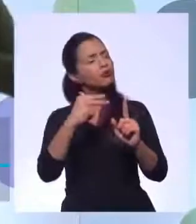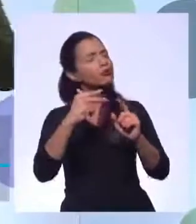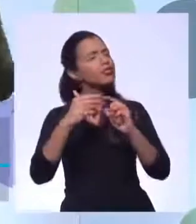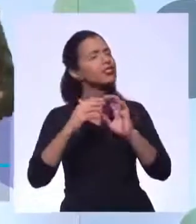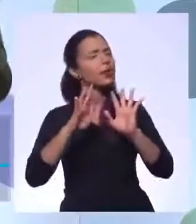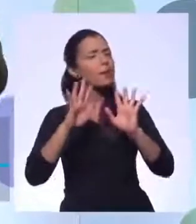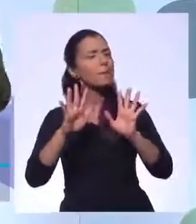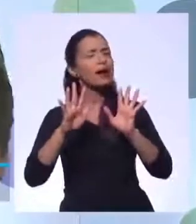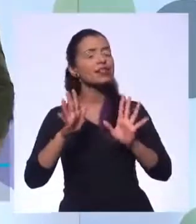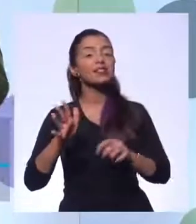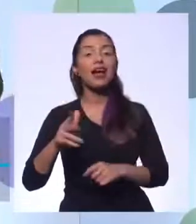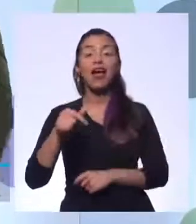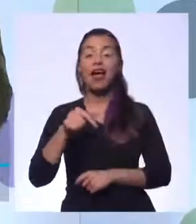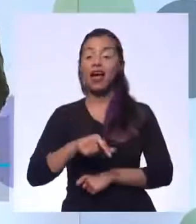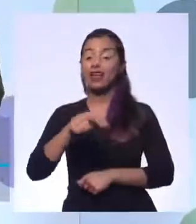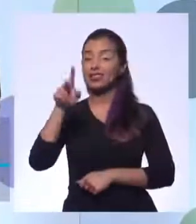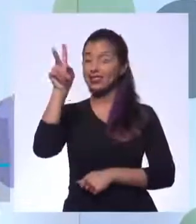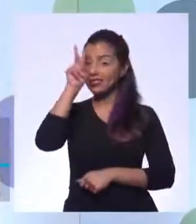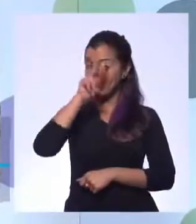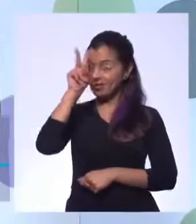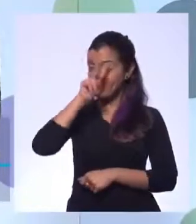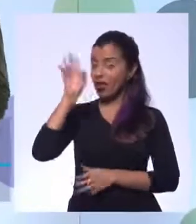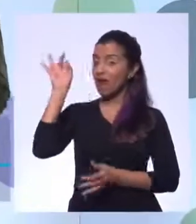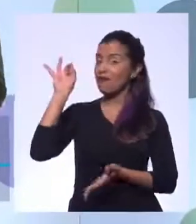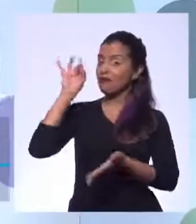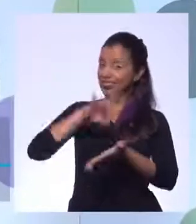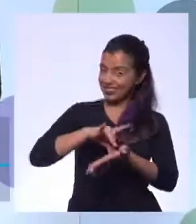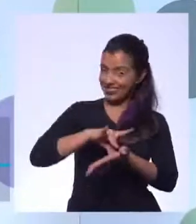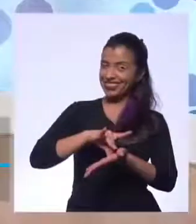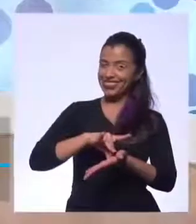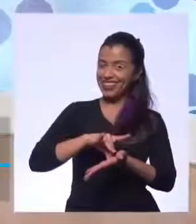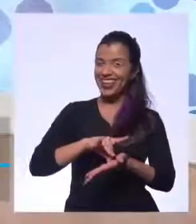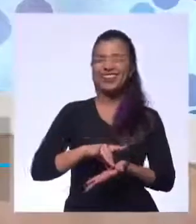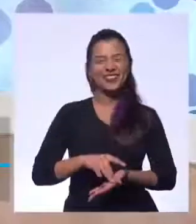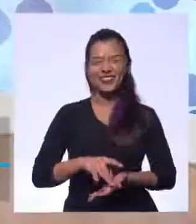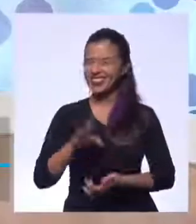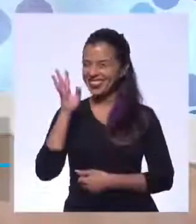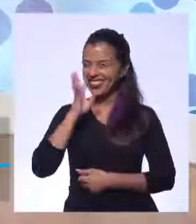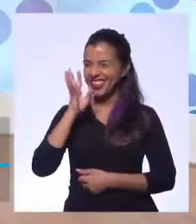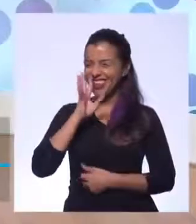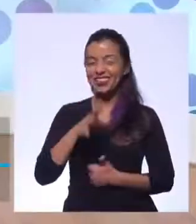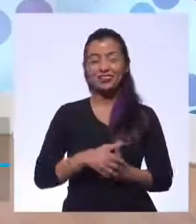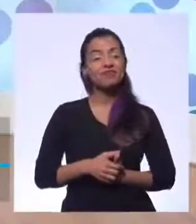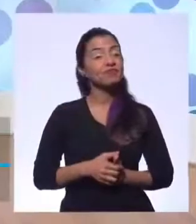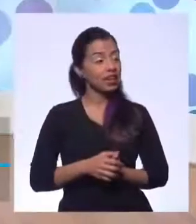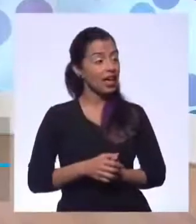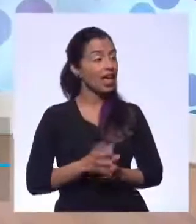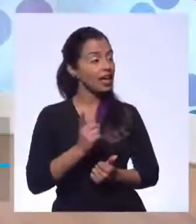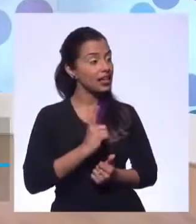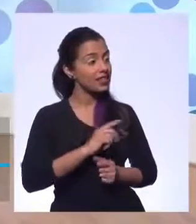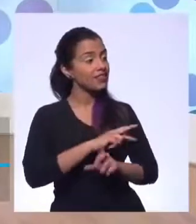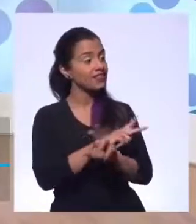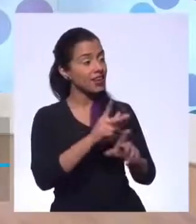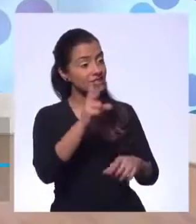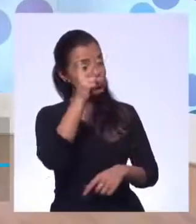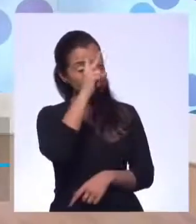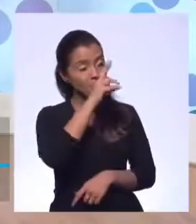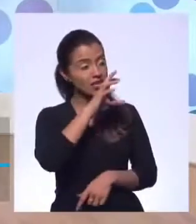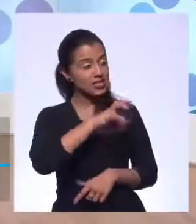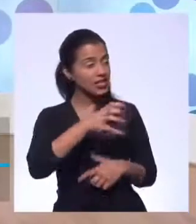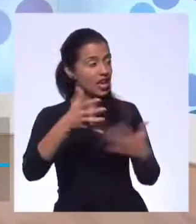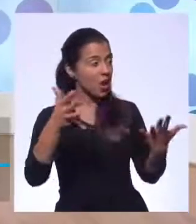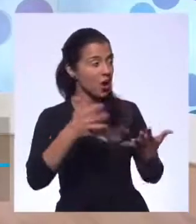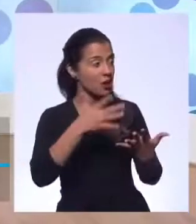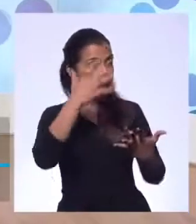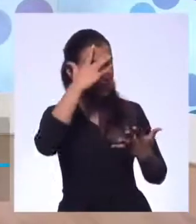colocou lá, essa é a história oficial. Mas não tem muitas histórias assim agora, várias releituras, né? Nós temos várias